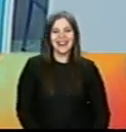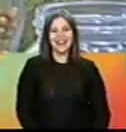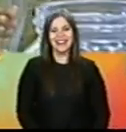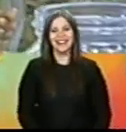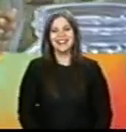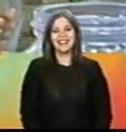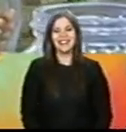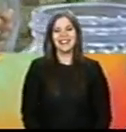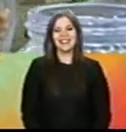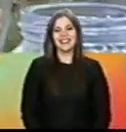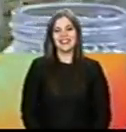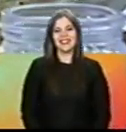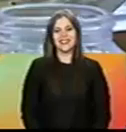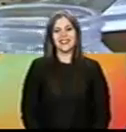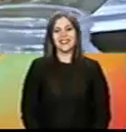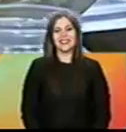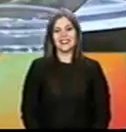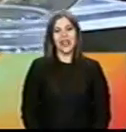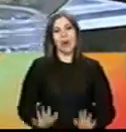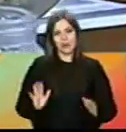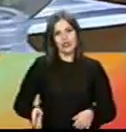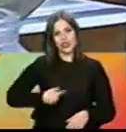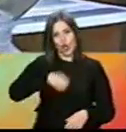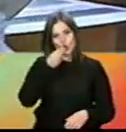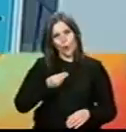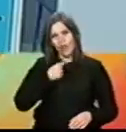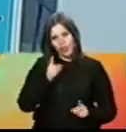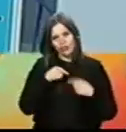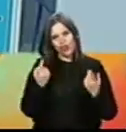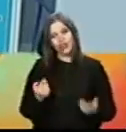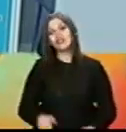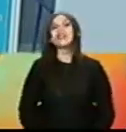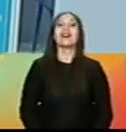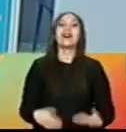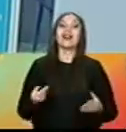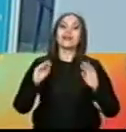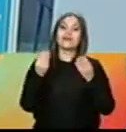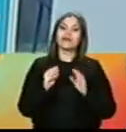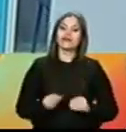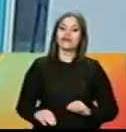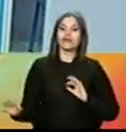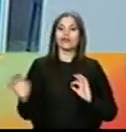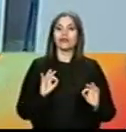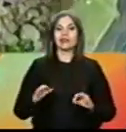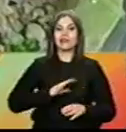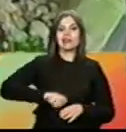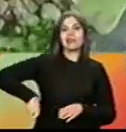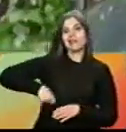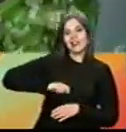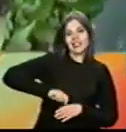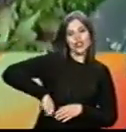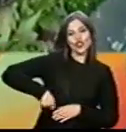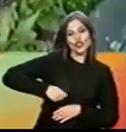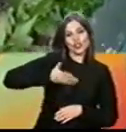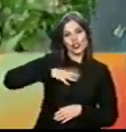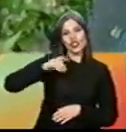Claro. Mas somos pessoas de alimento. Agora. Vamos colocar ali os campeões. Tem que ser eu para finalizar. Tentar a mexer nisso. Queres